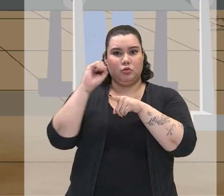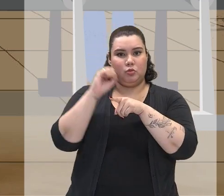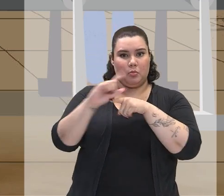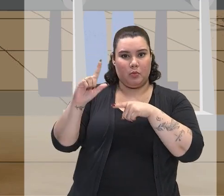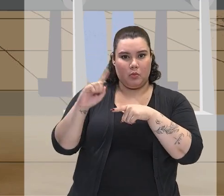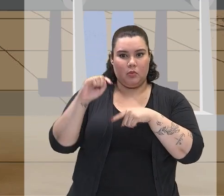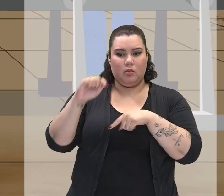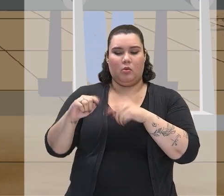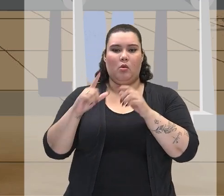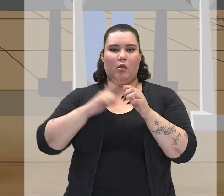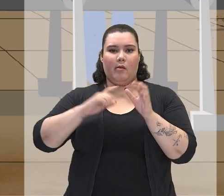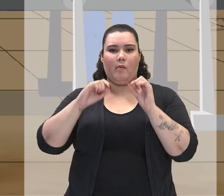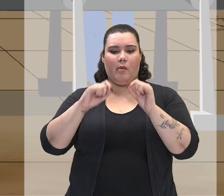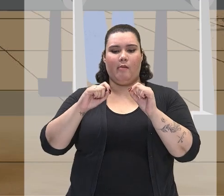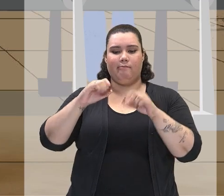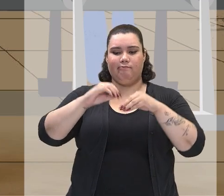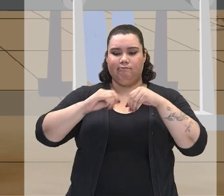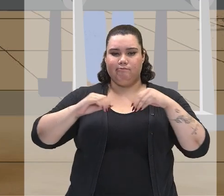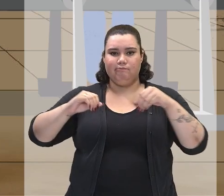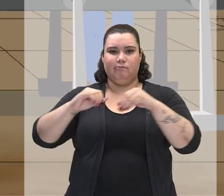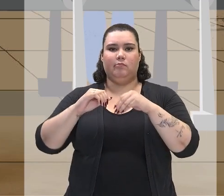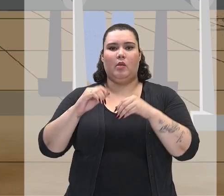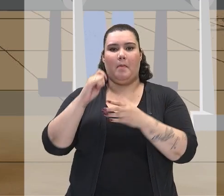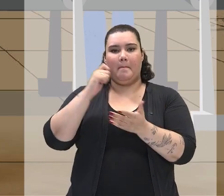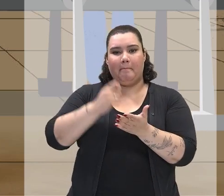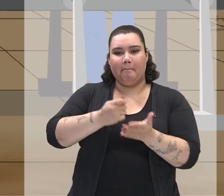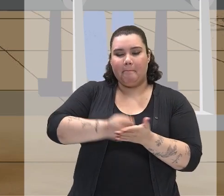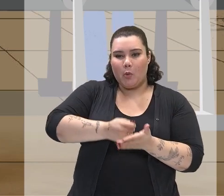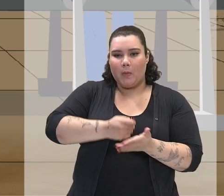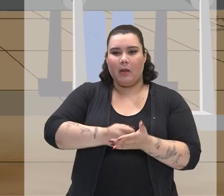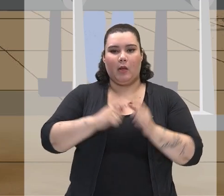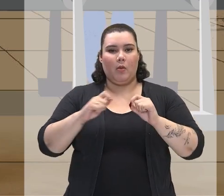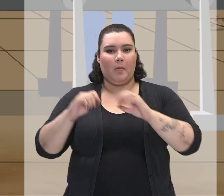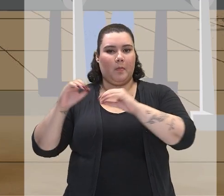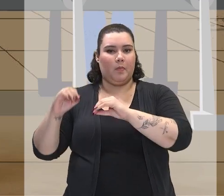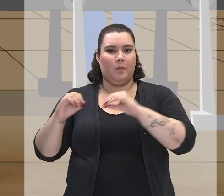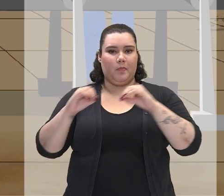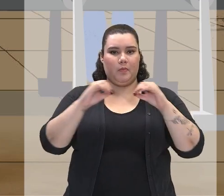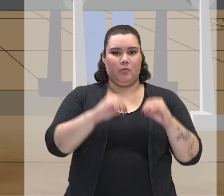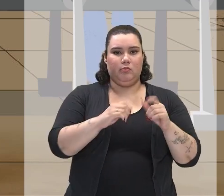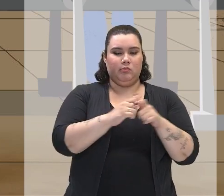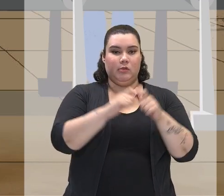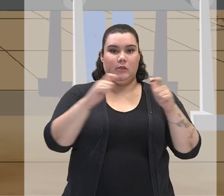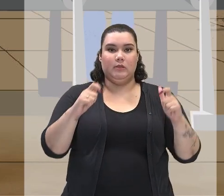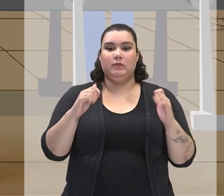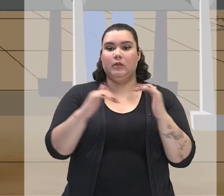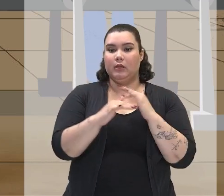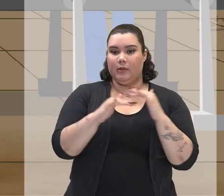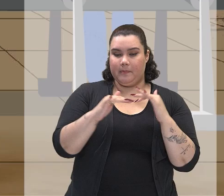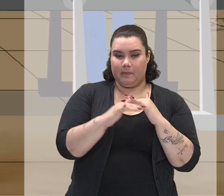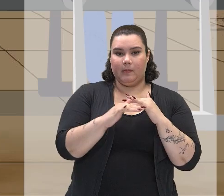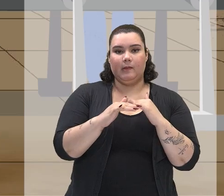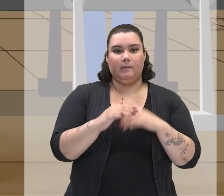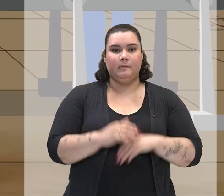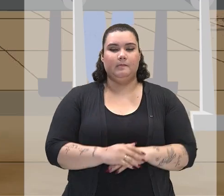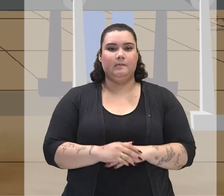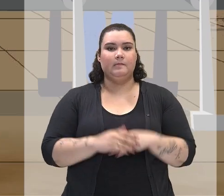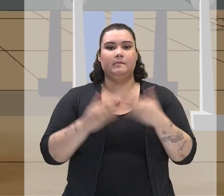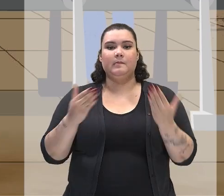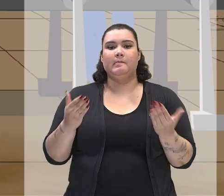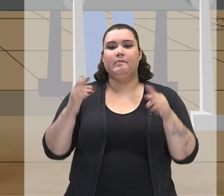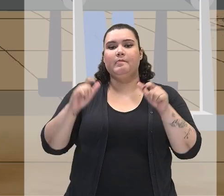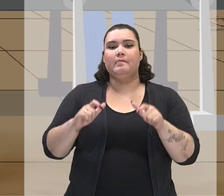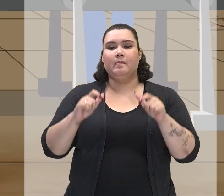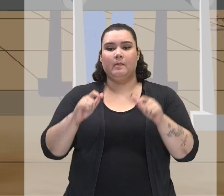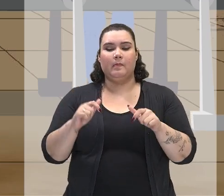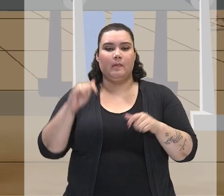feitos os cercamentos, e elas foram obrigadas a mudar para onde? Para os grandes centros urbanos. E adivinha onde é que